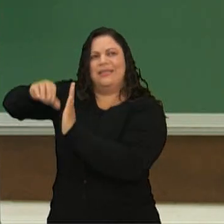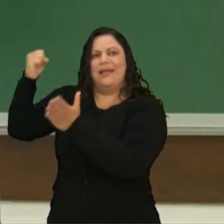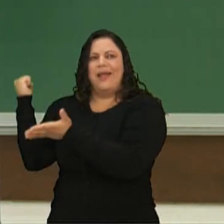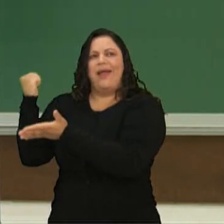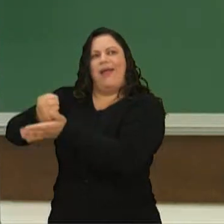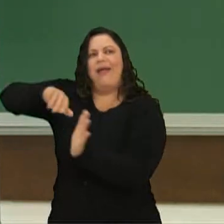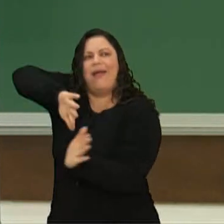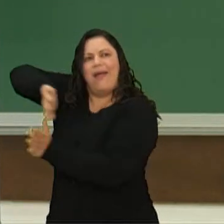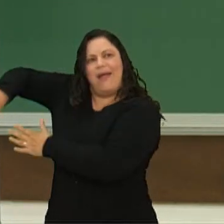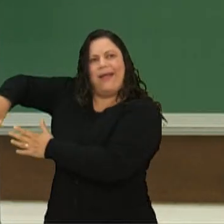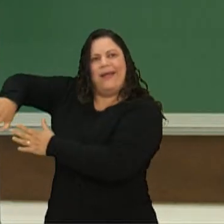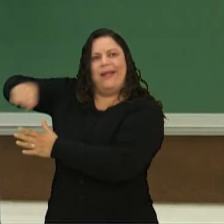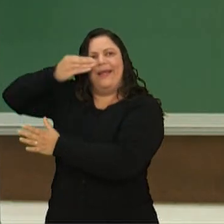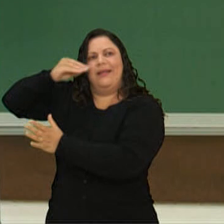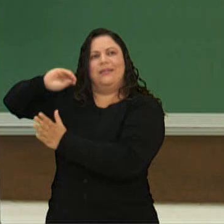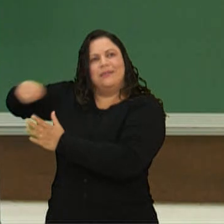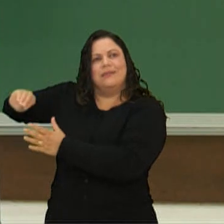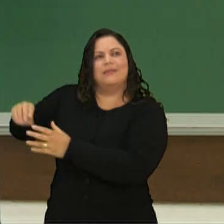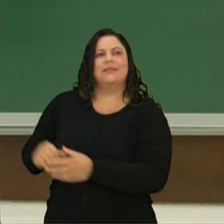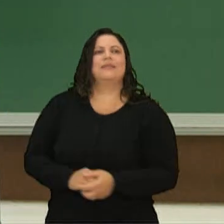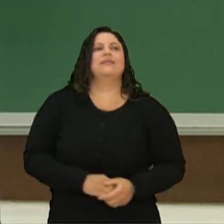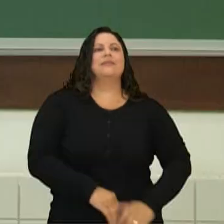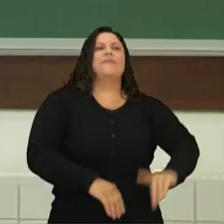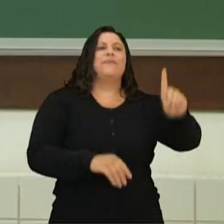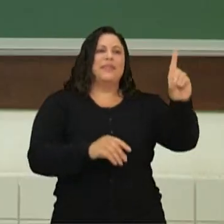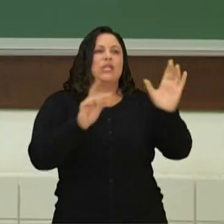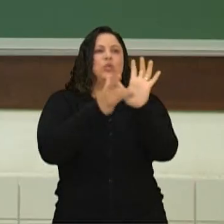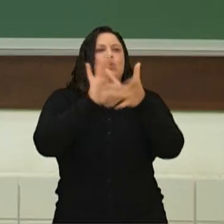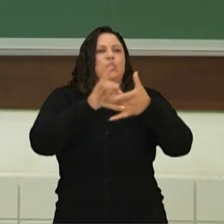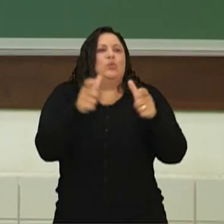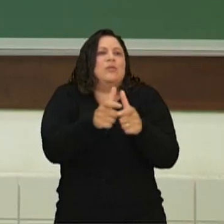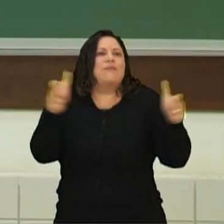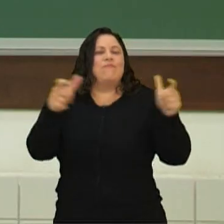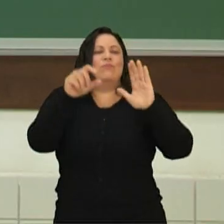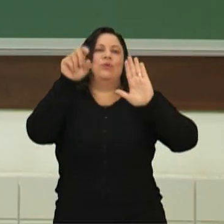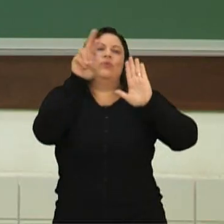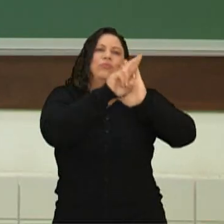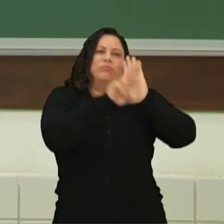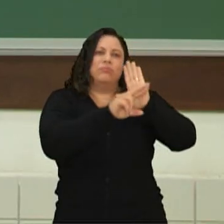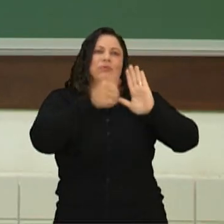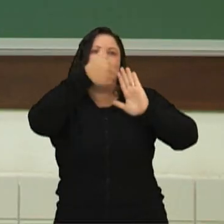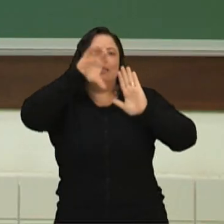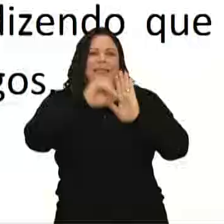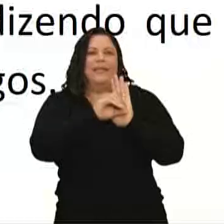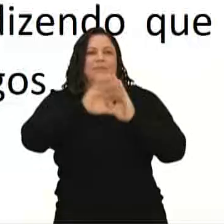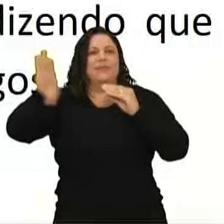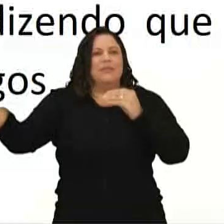até mesmo os nossos inimigos. Vou deixar um tempo para você responder, em seguida voltamos com a aula.